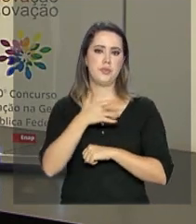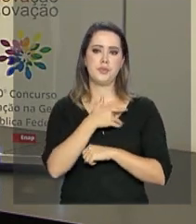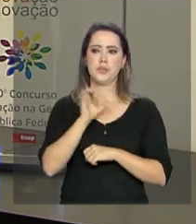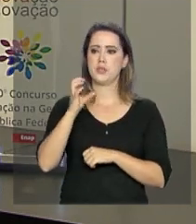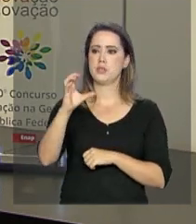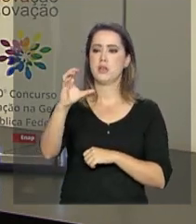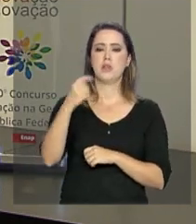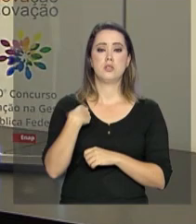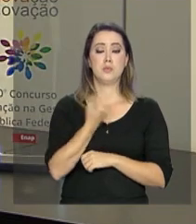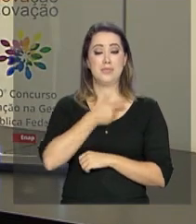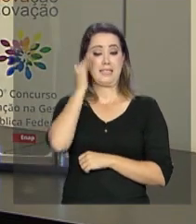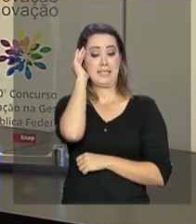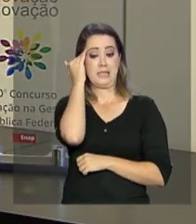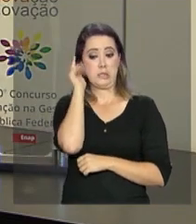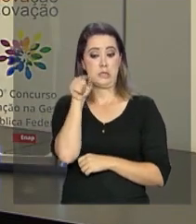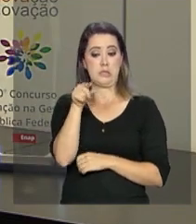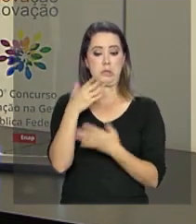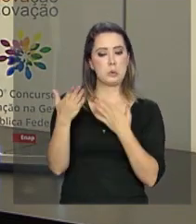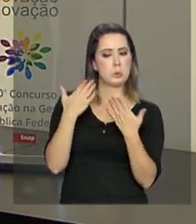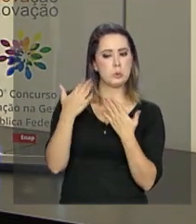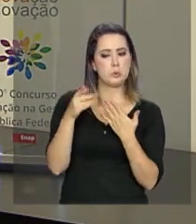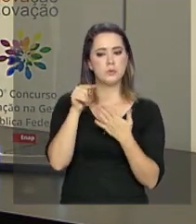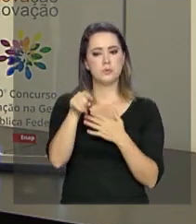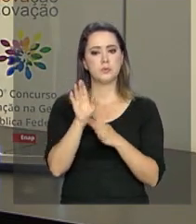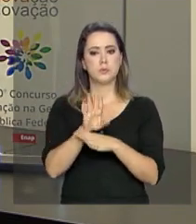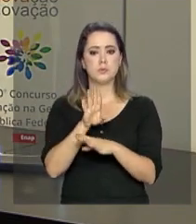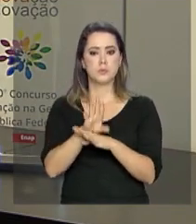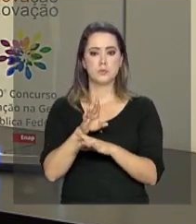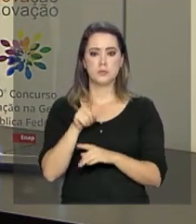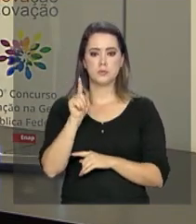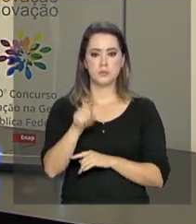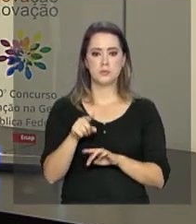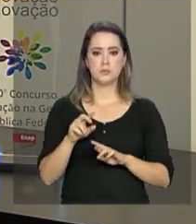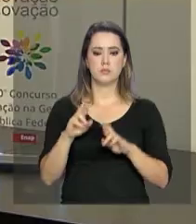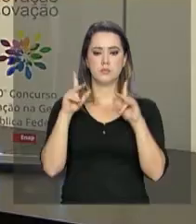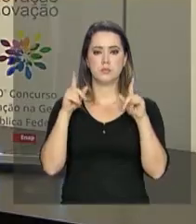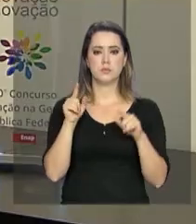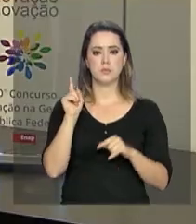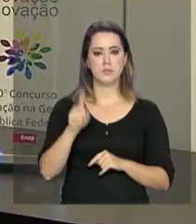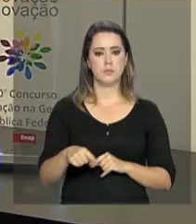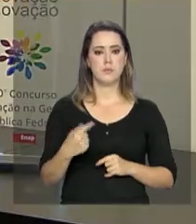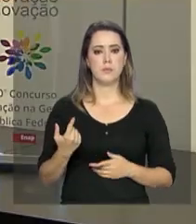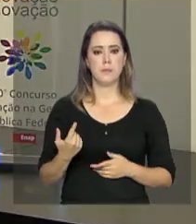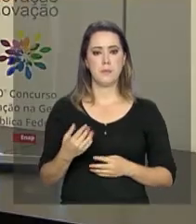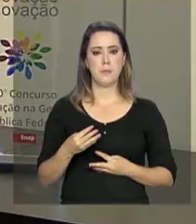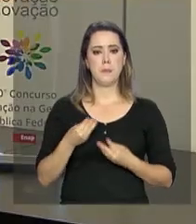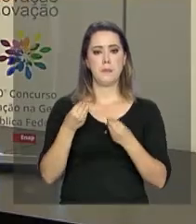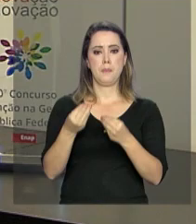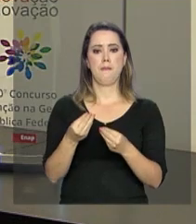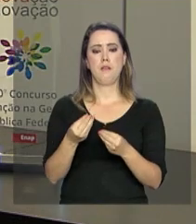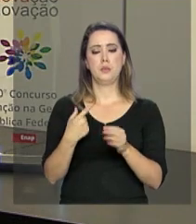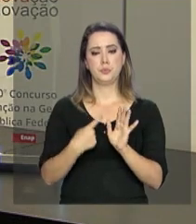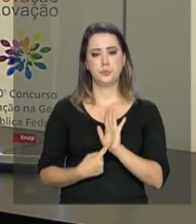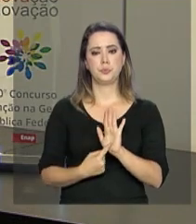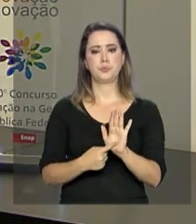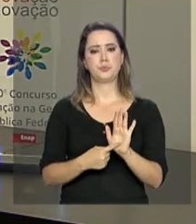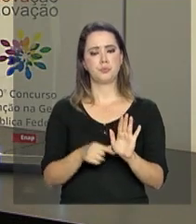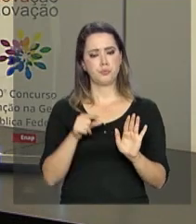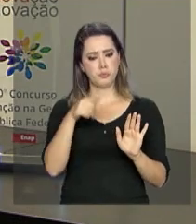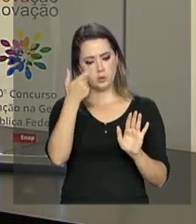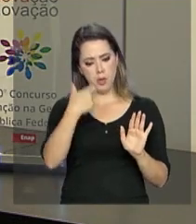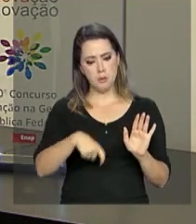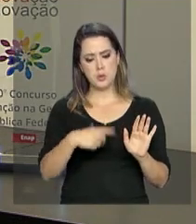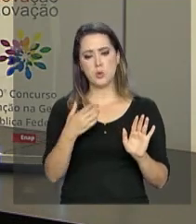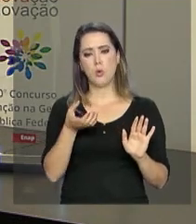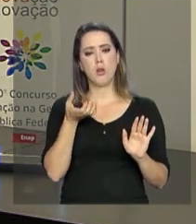pode ter avaliação da constituição de forma diferente então eles de se identificar e ele disse